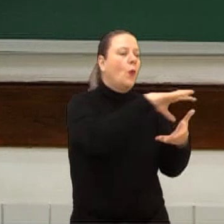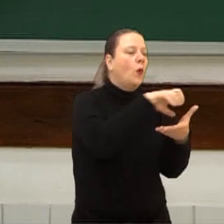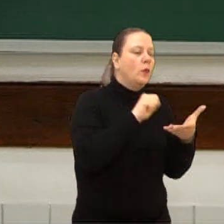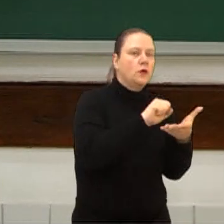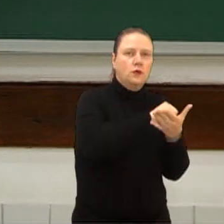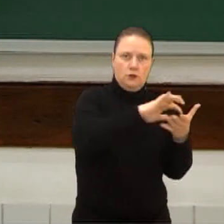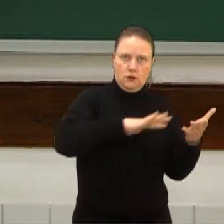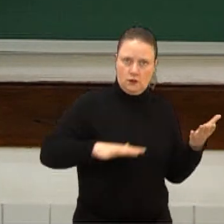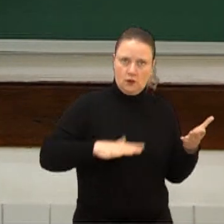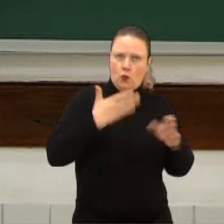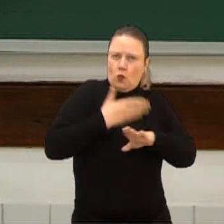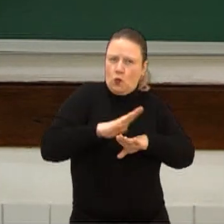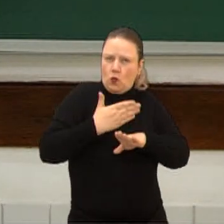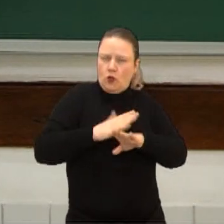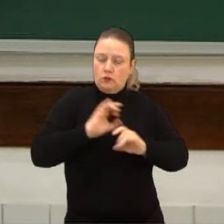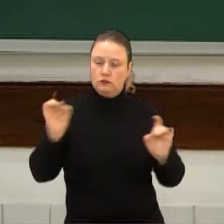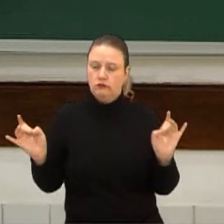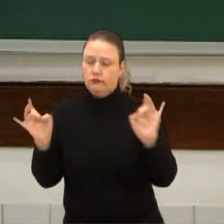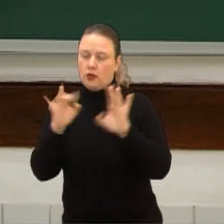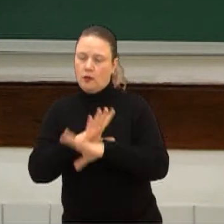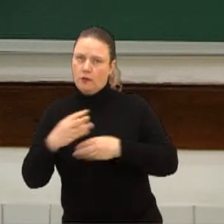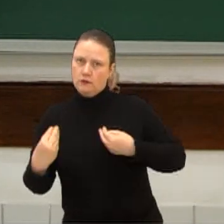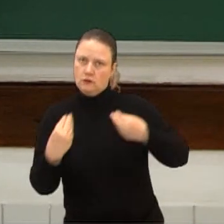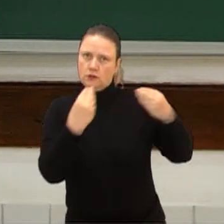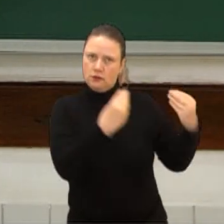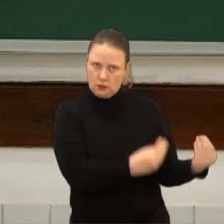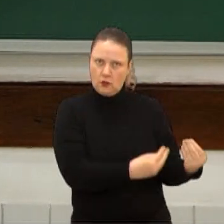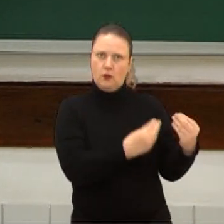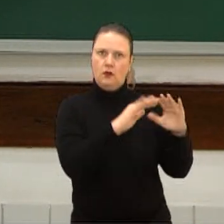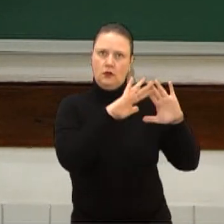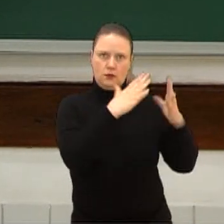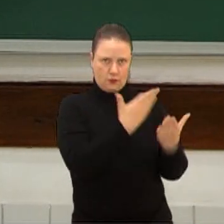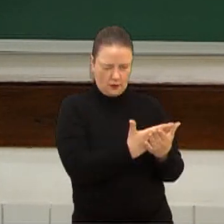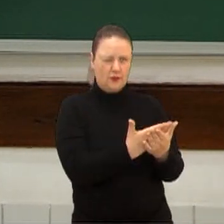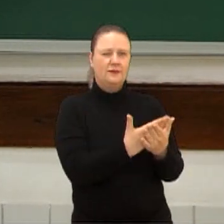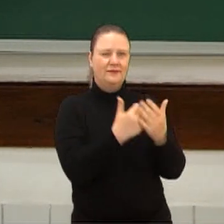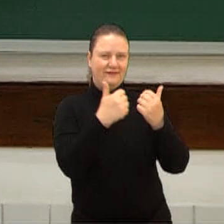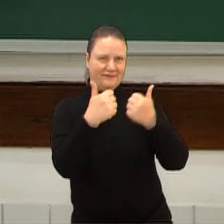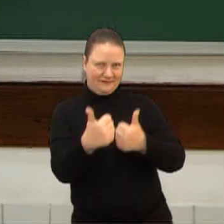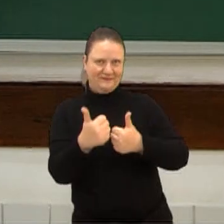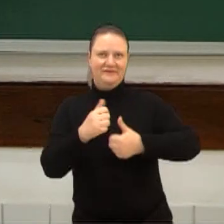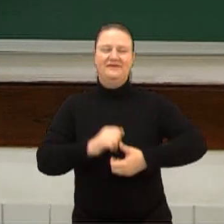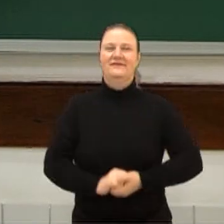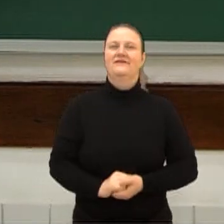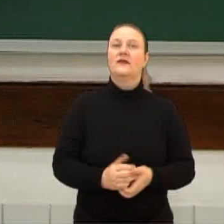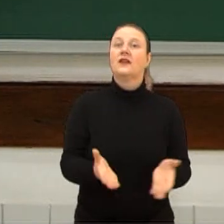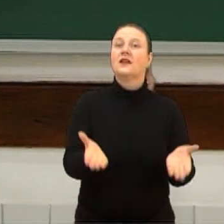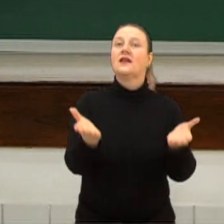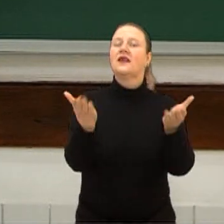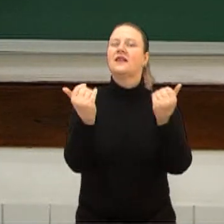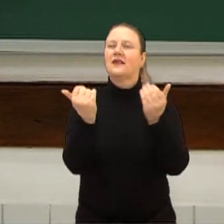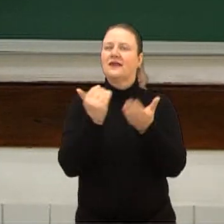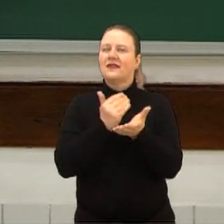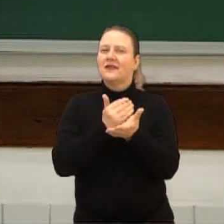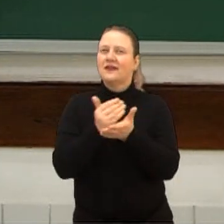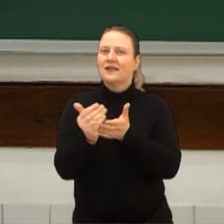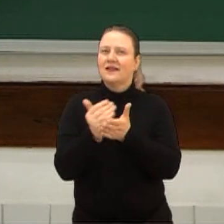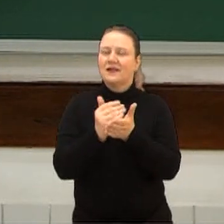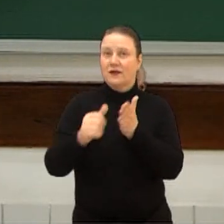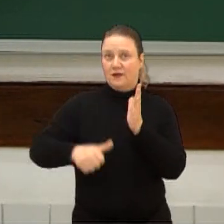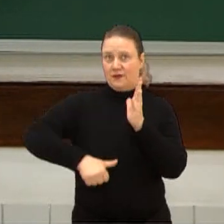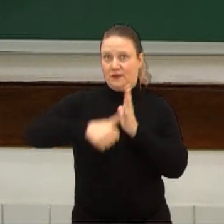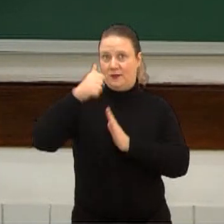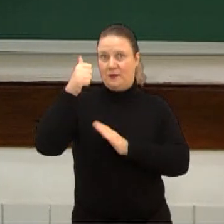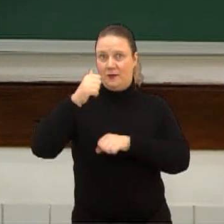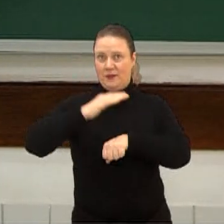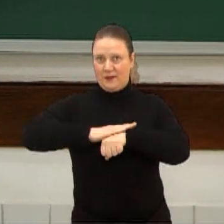atividades, realize para que não sejam perdidos os conteúdos tão necessários ao nosso cotidiano escolar, ok? Então agora vamos lá para começar o